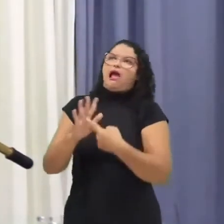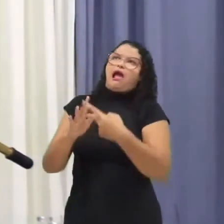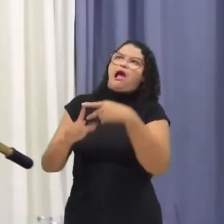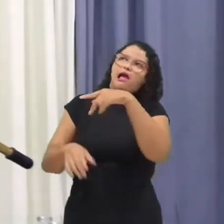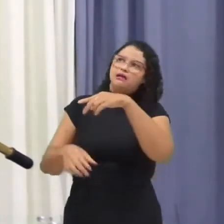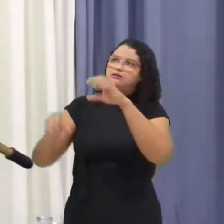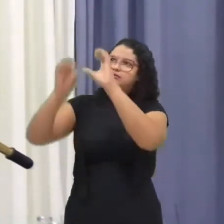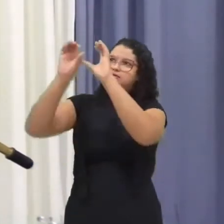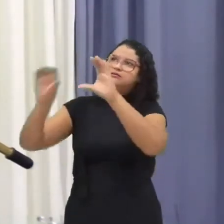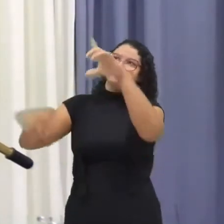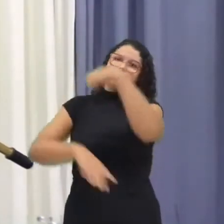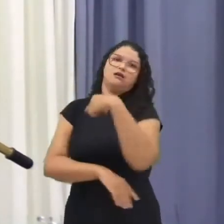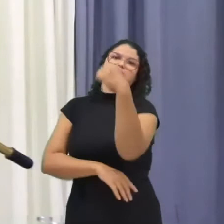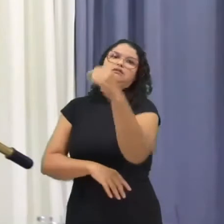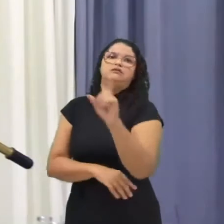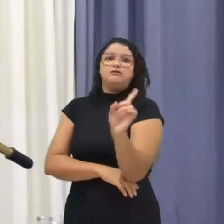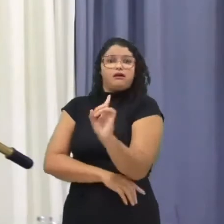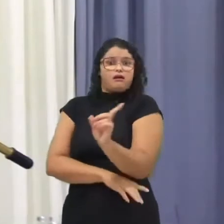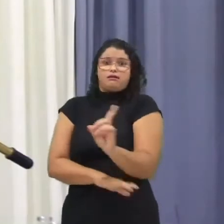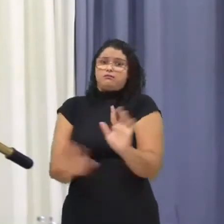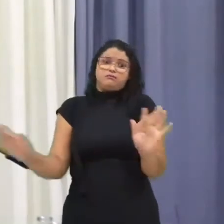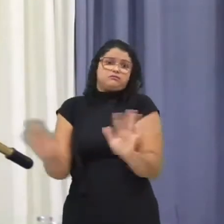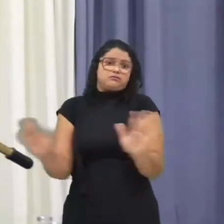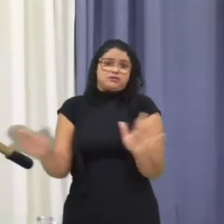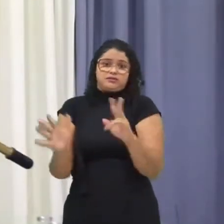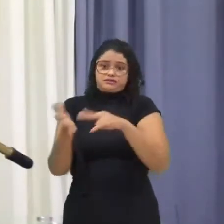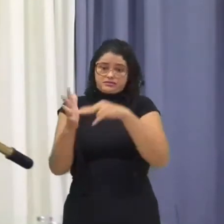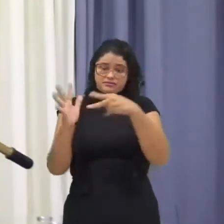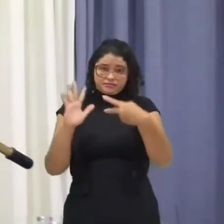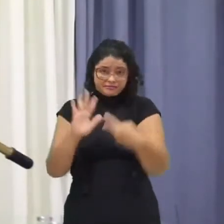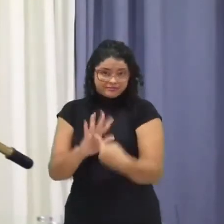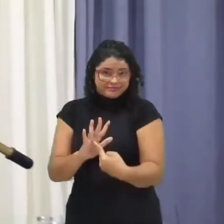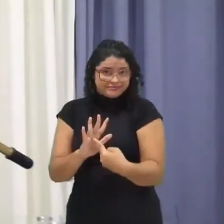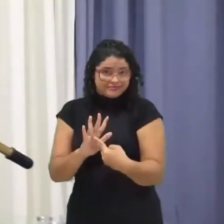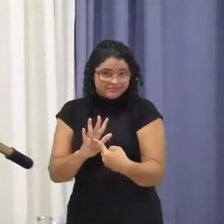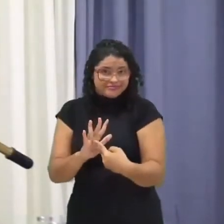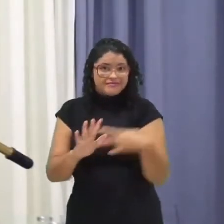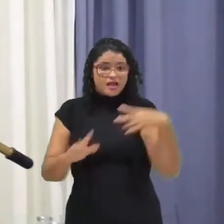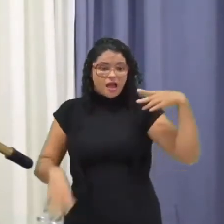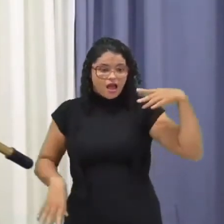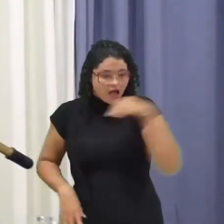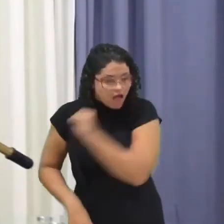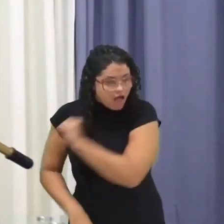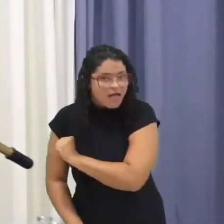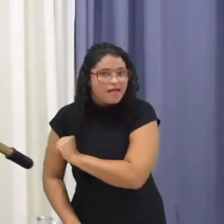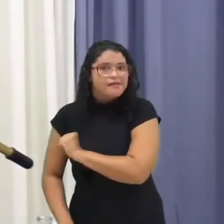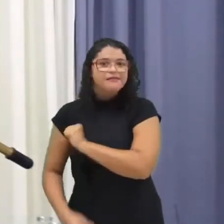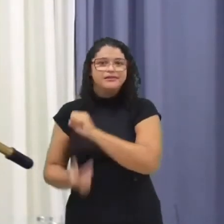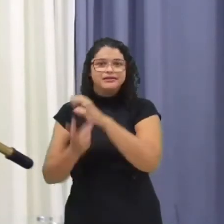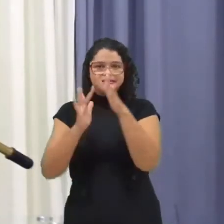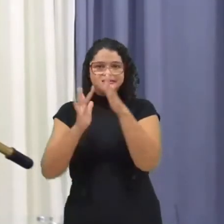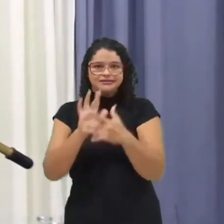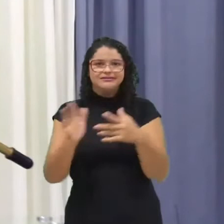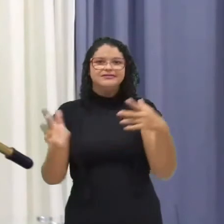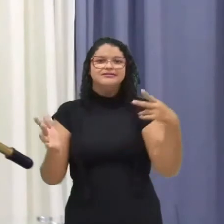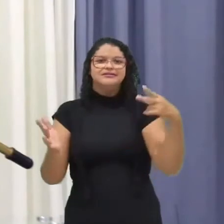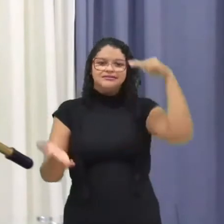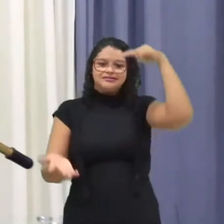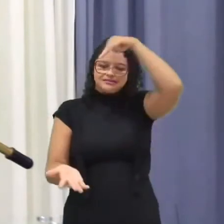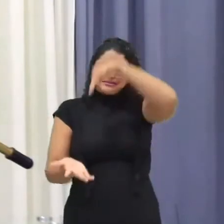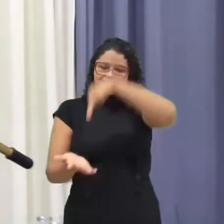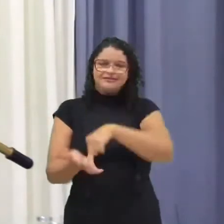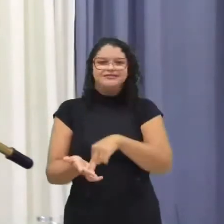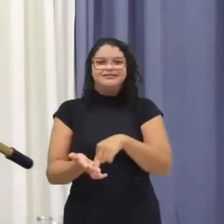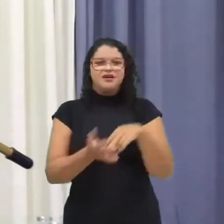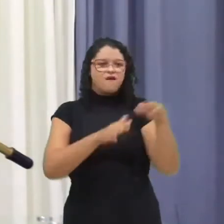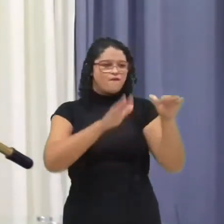vindo, não. Não é isso que significa. Significa que em breve, muito breve, ele vai chamar a sua igreja para